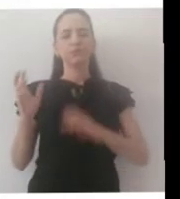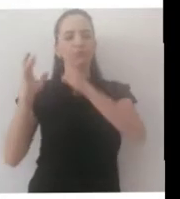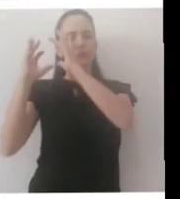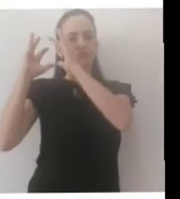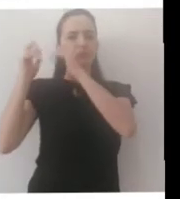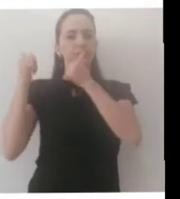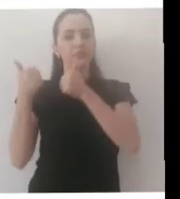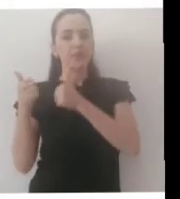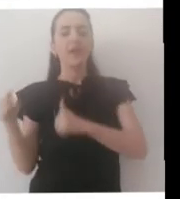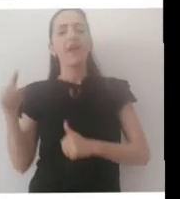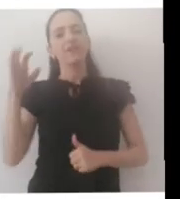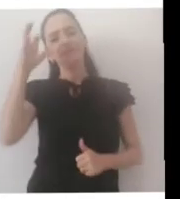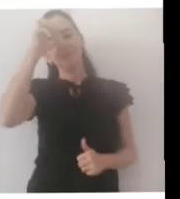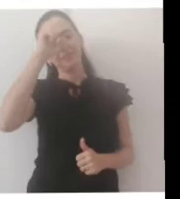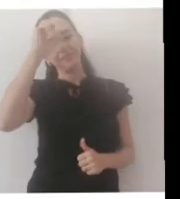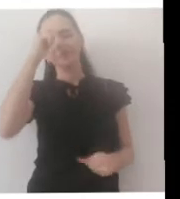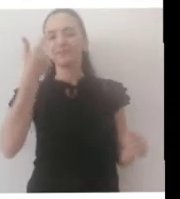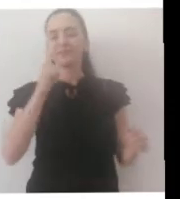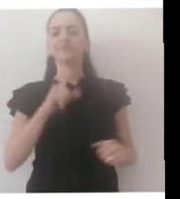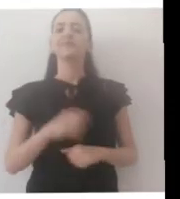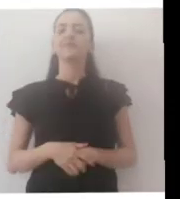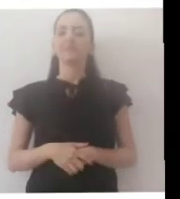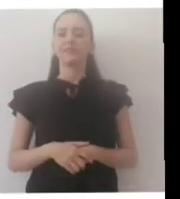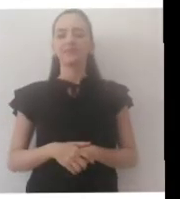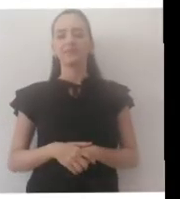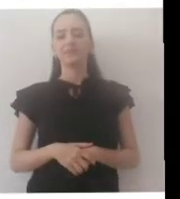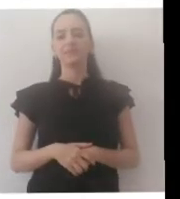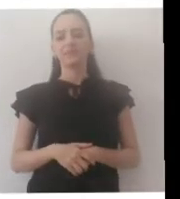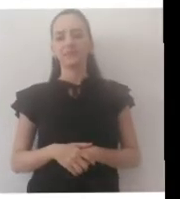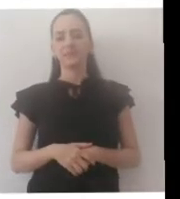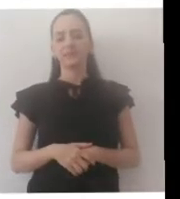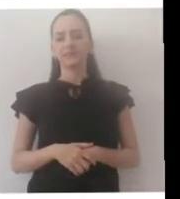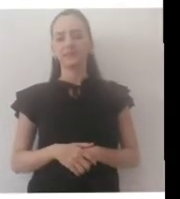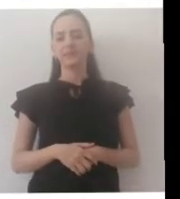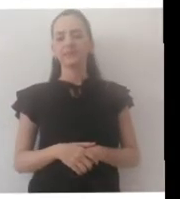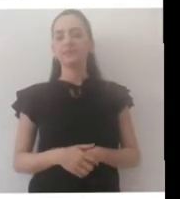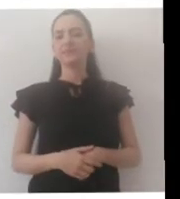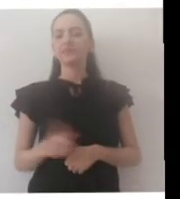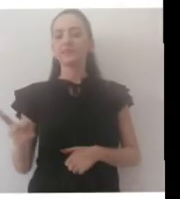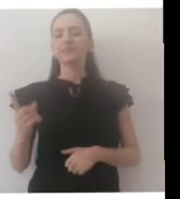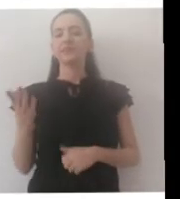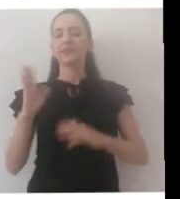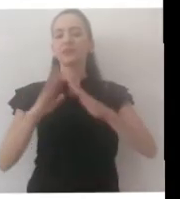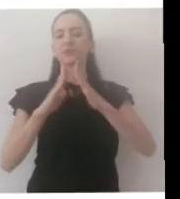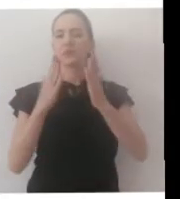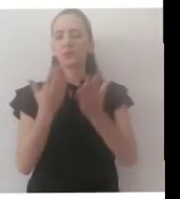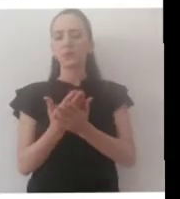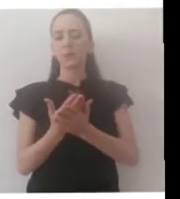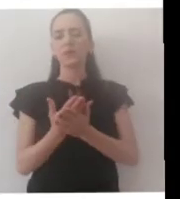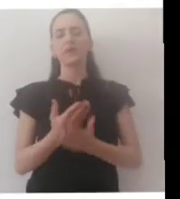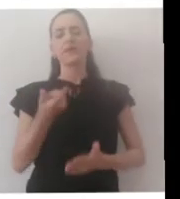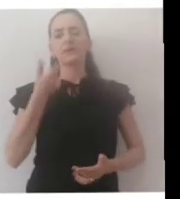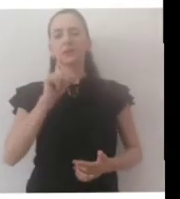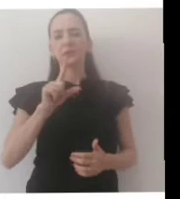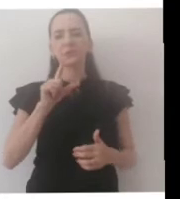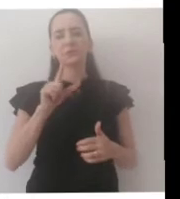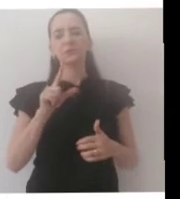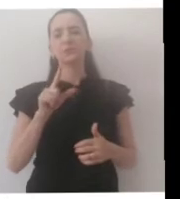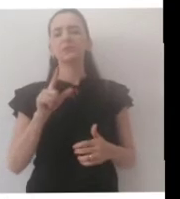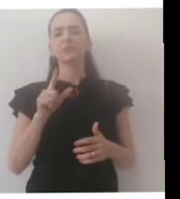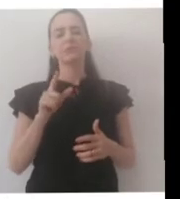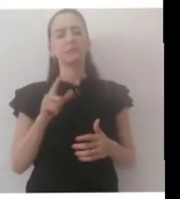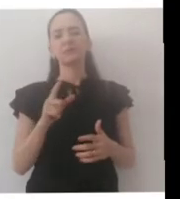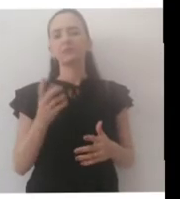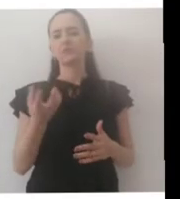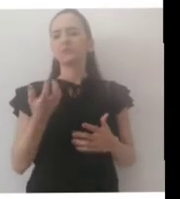pensar autônomo e criticamente da perspectiva da vida em grupo. O meio ambiente pode